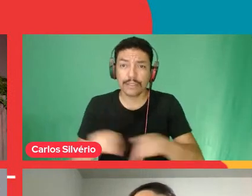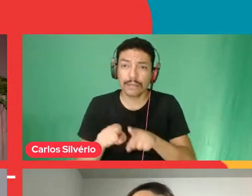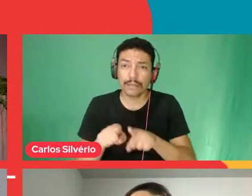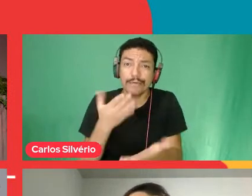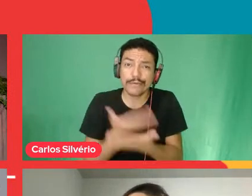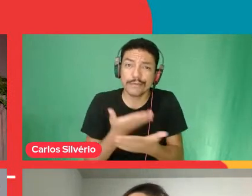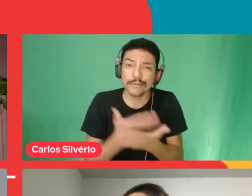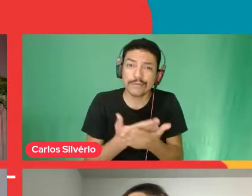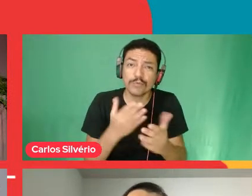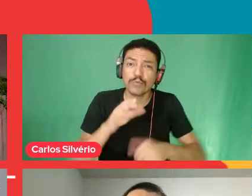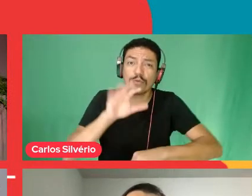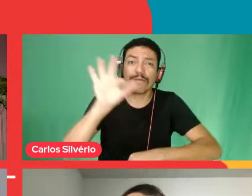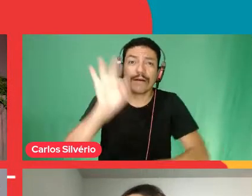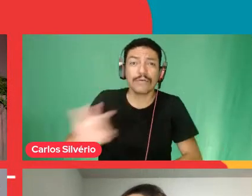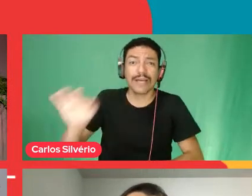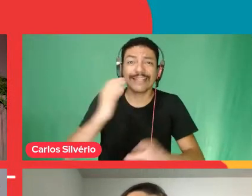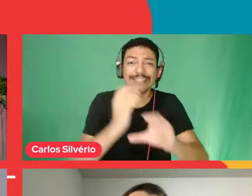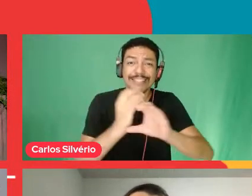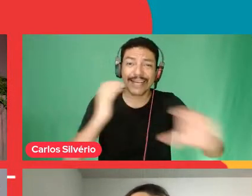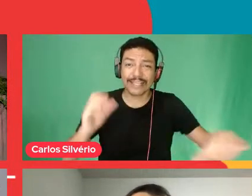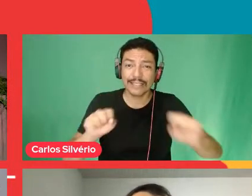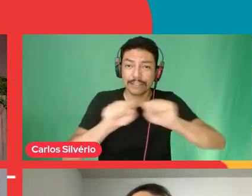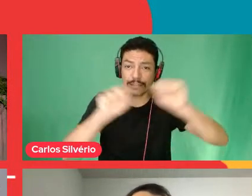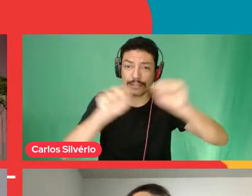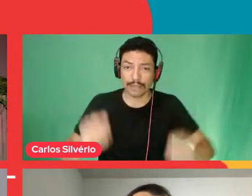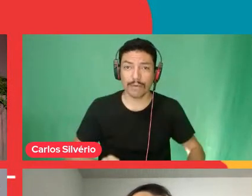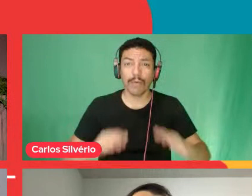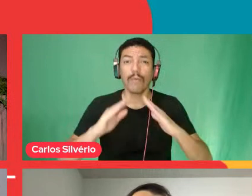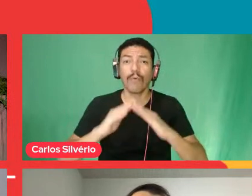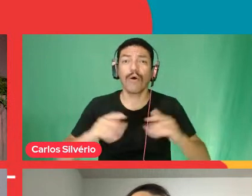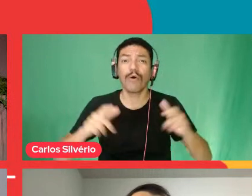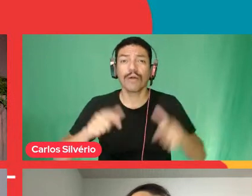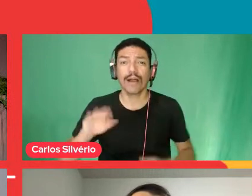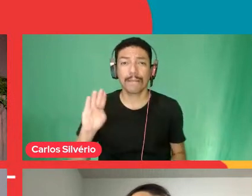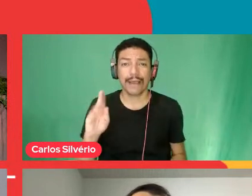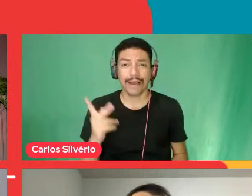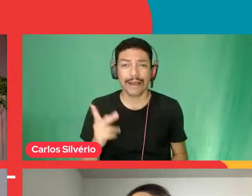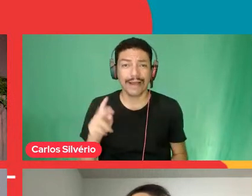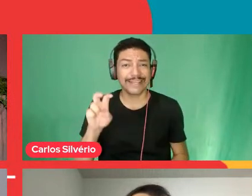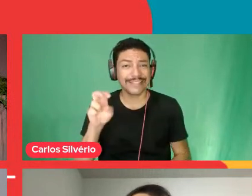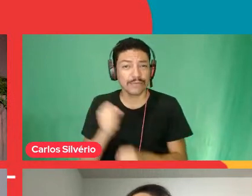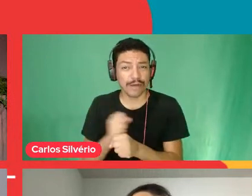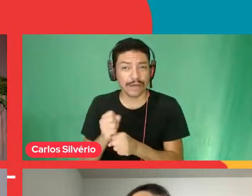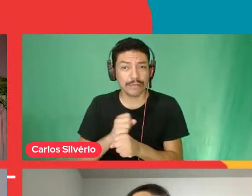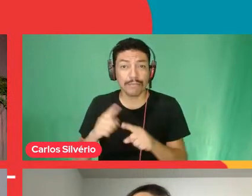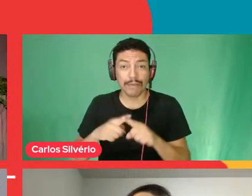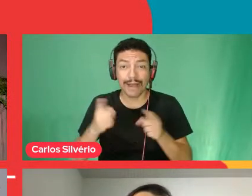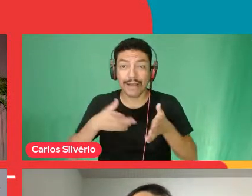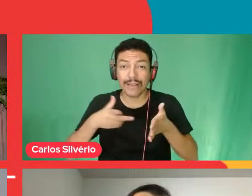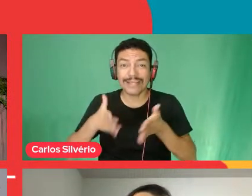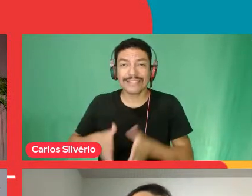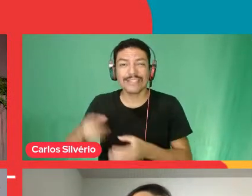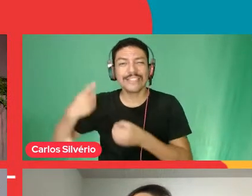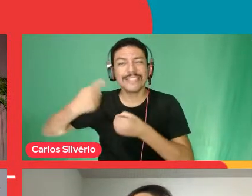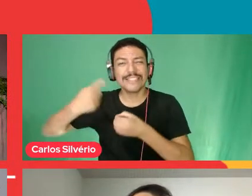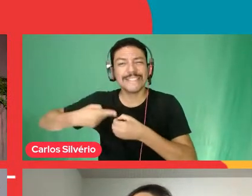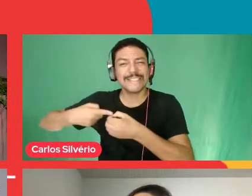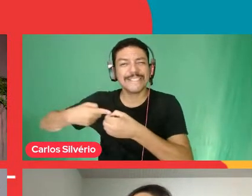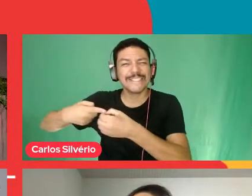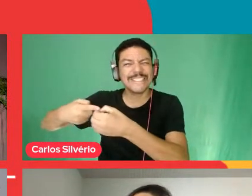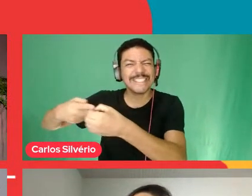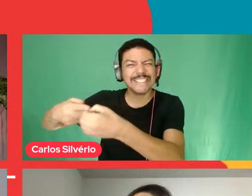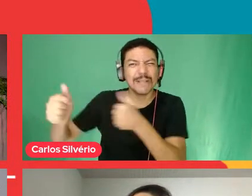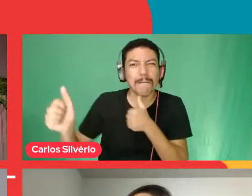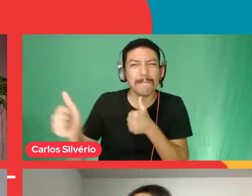de sistemas. Eu moro em BH, tem 5 anos. Eu sou do interior de Minas, uma cidadezinha lá perto do